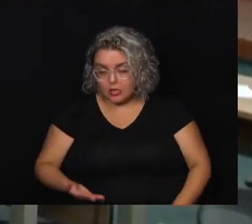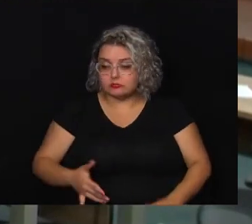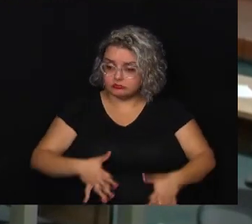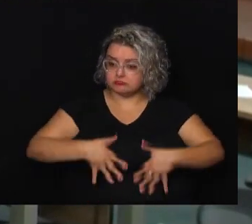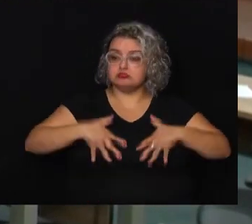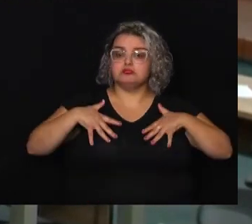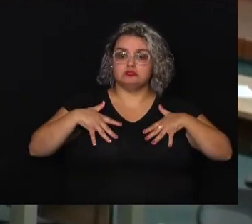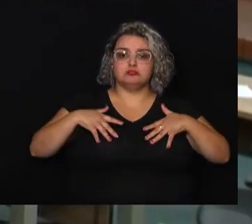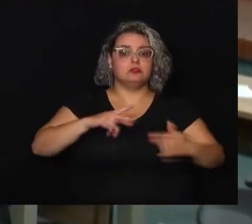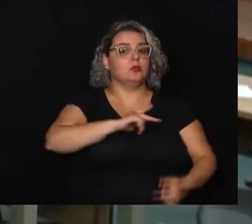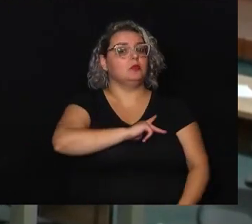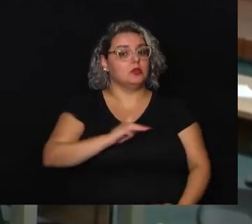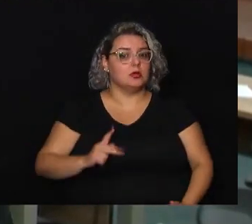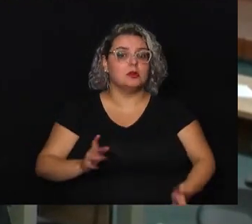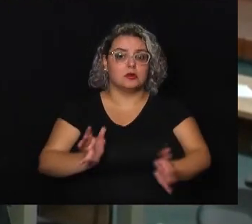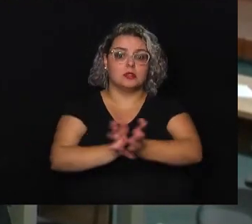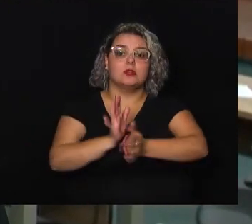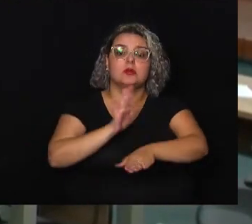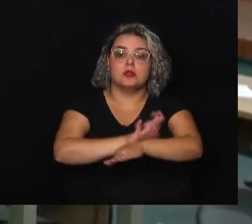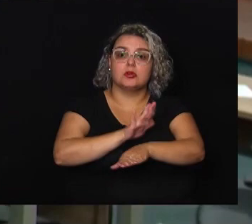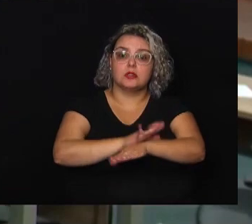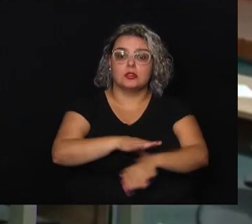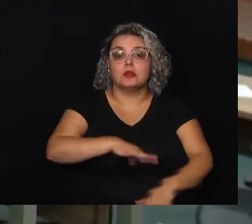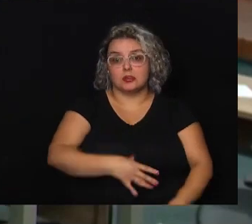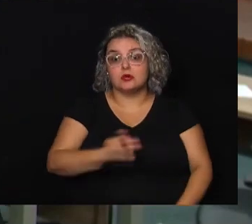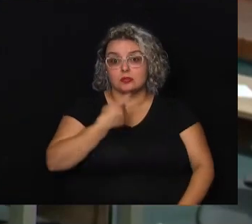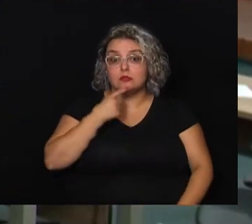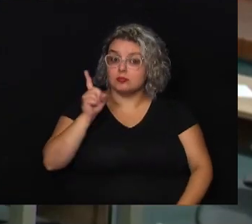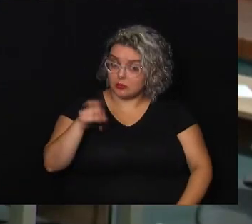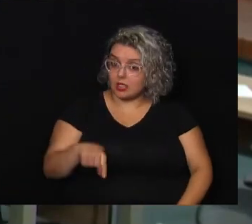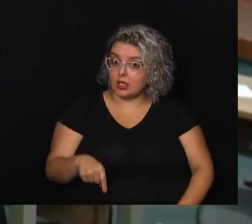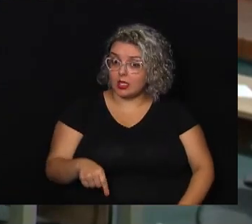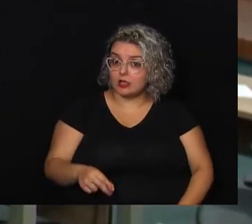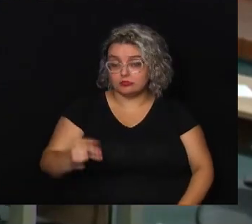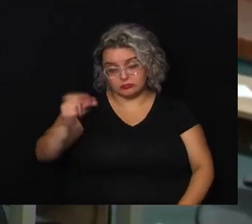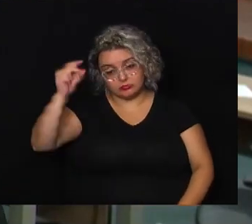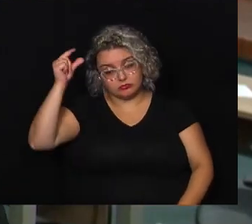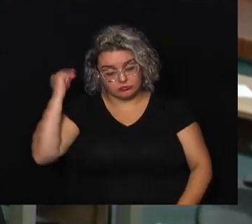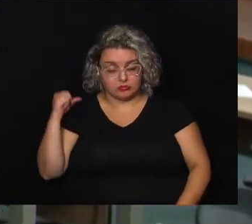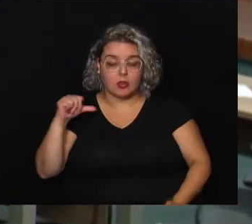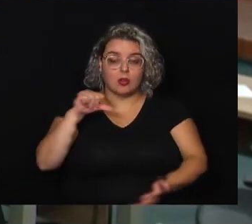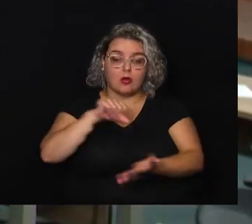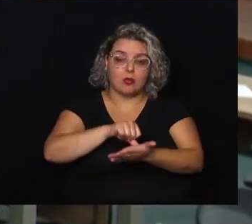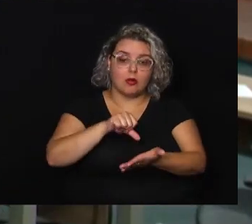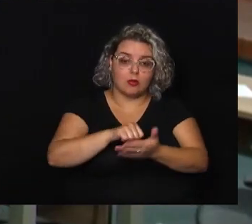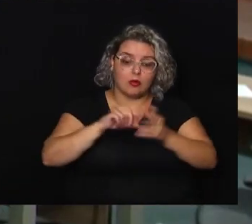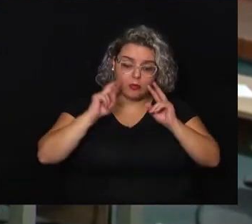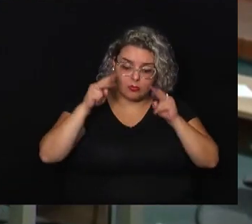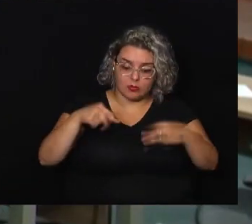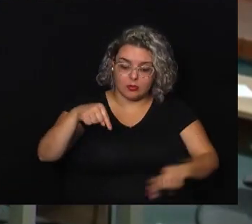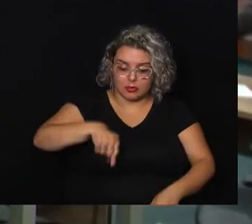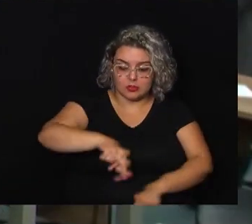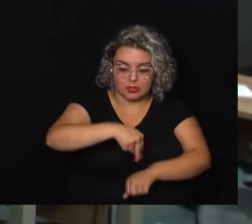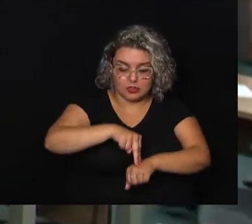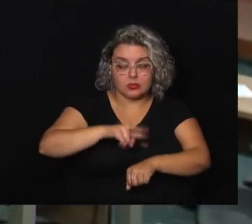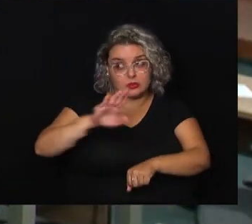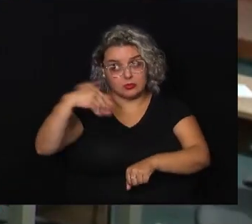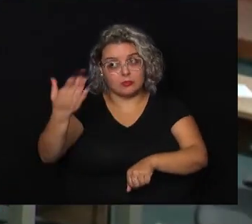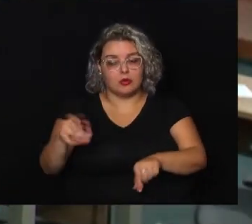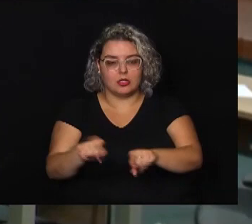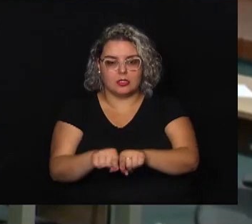presidente dessa comissão, que ajuda Campinas, como ela é já um polo reconhecido nacional e